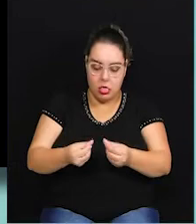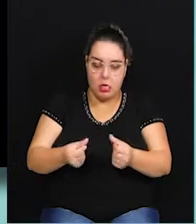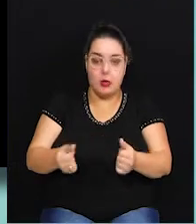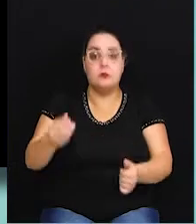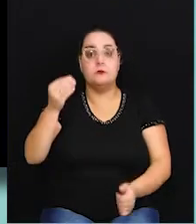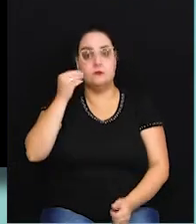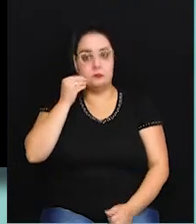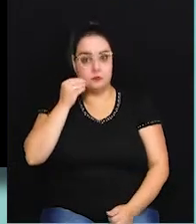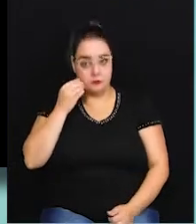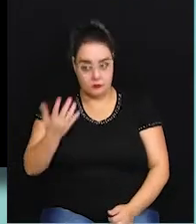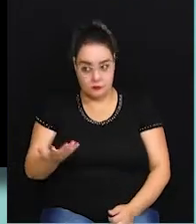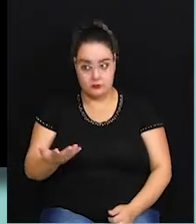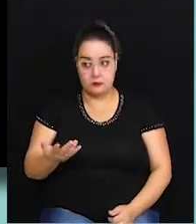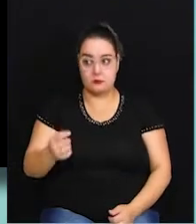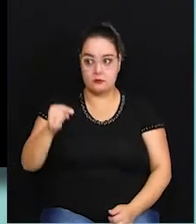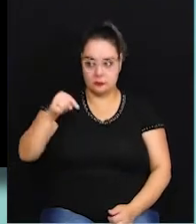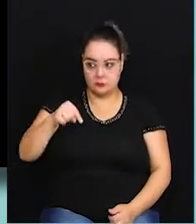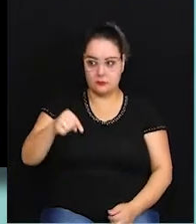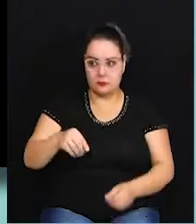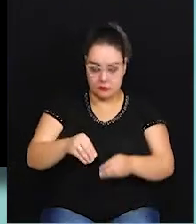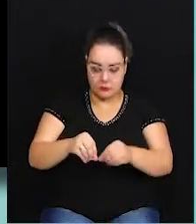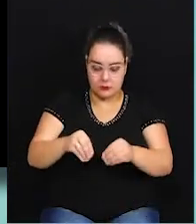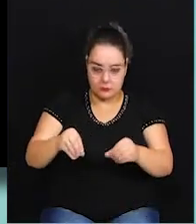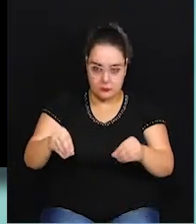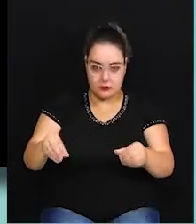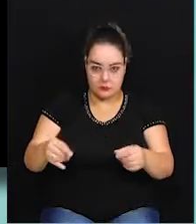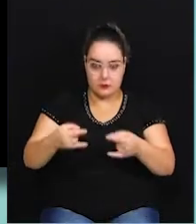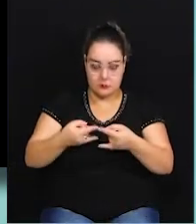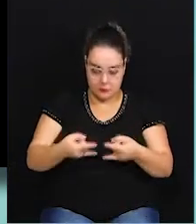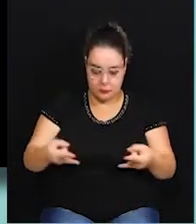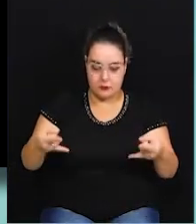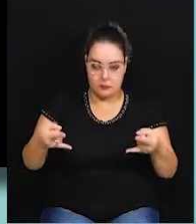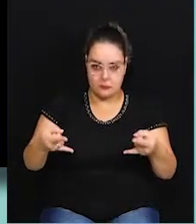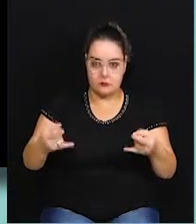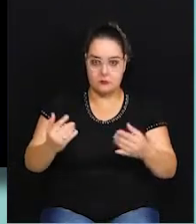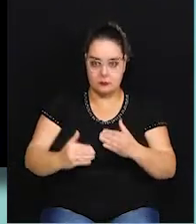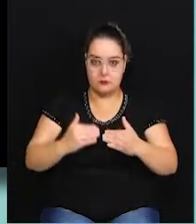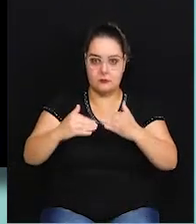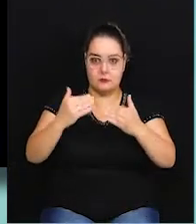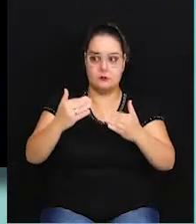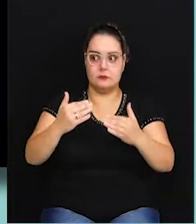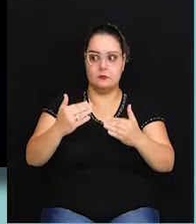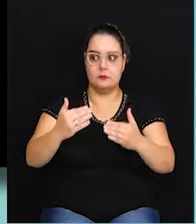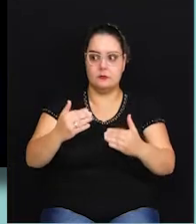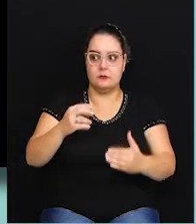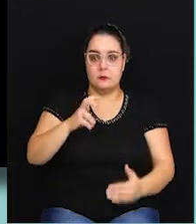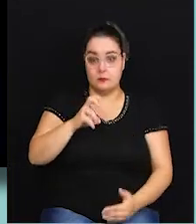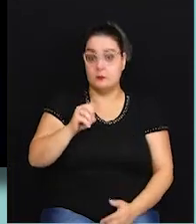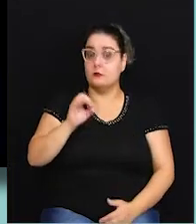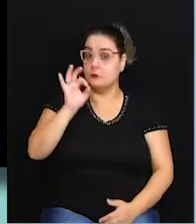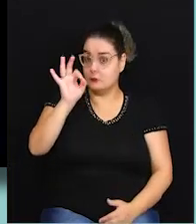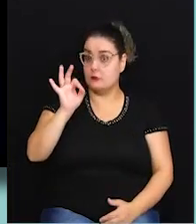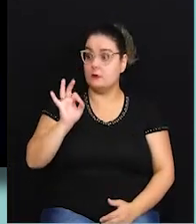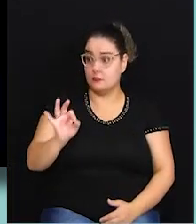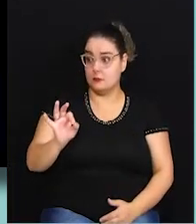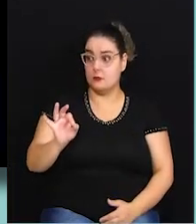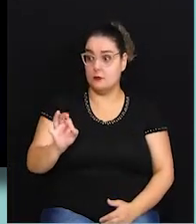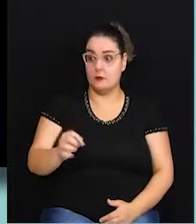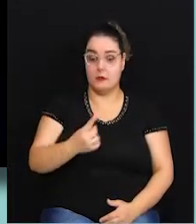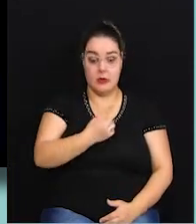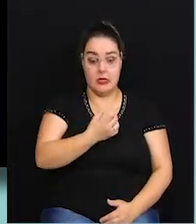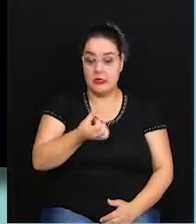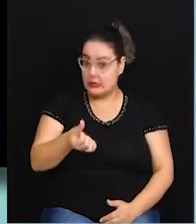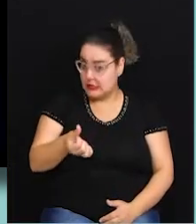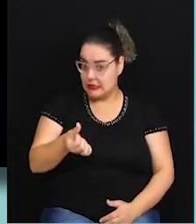A própria decomposição que as meninas testaram aqui na terra, do absorvente que elas produziram, é de 50% em